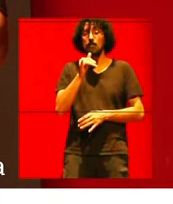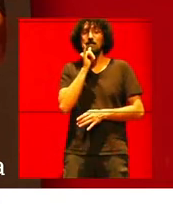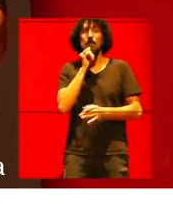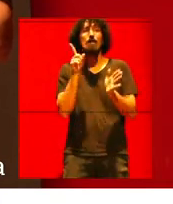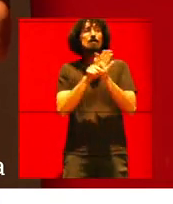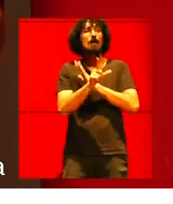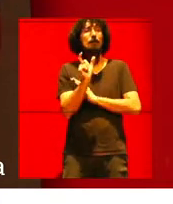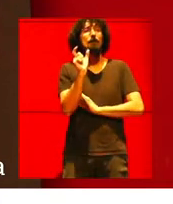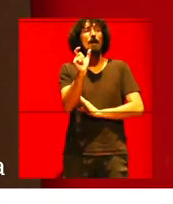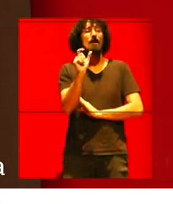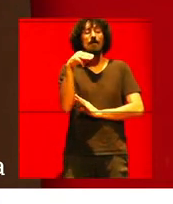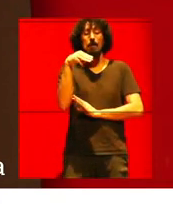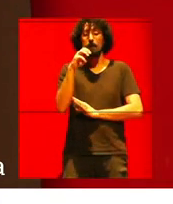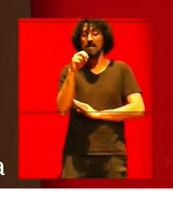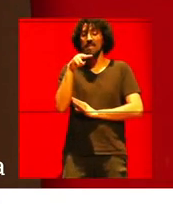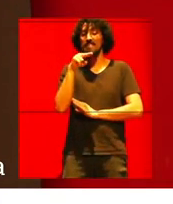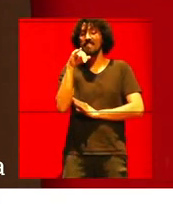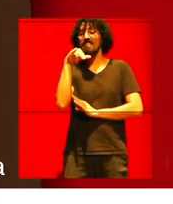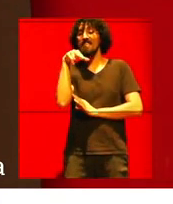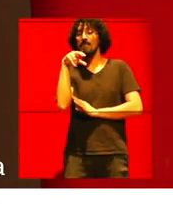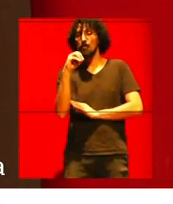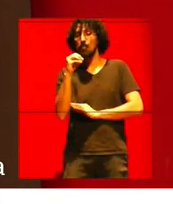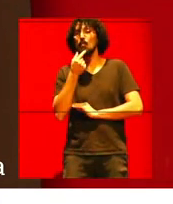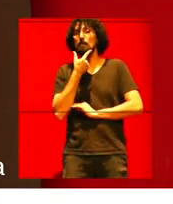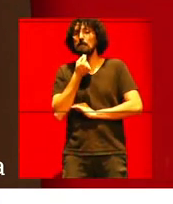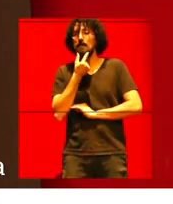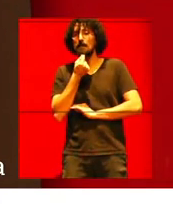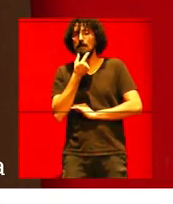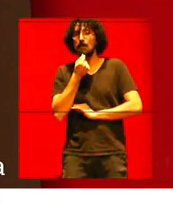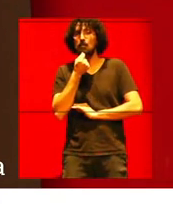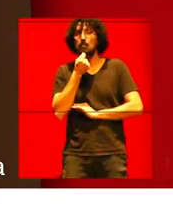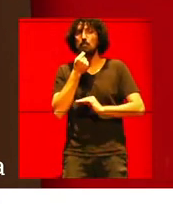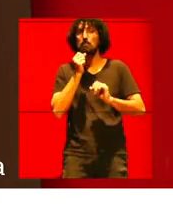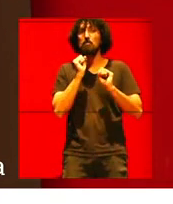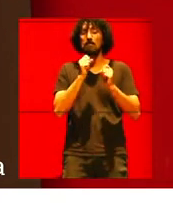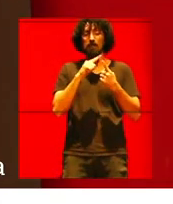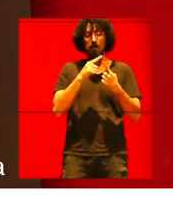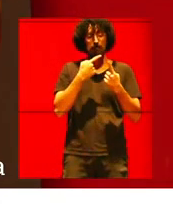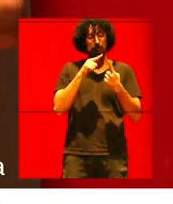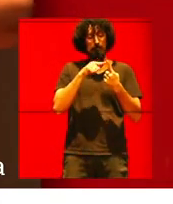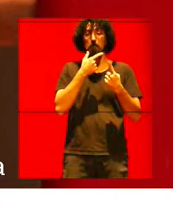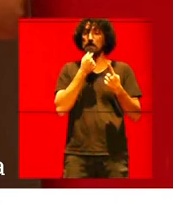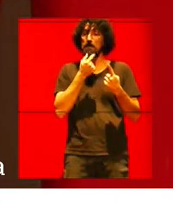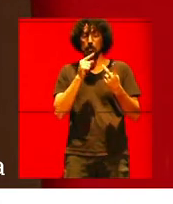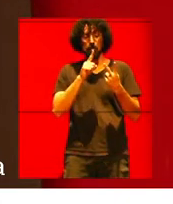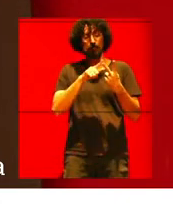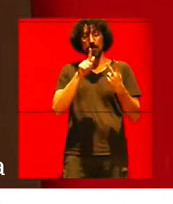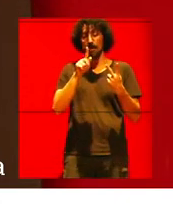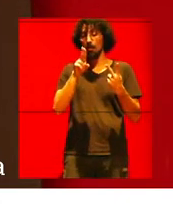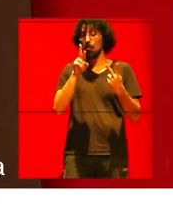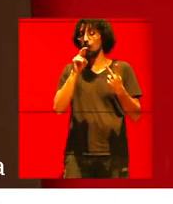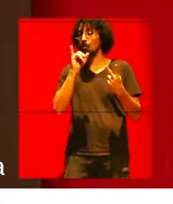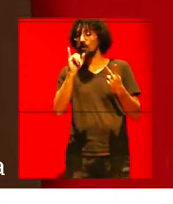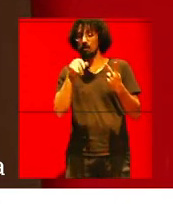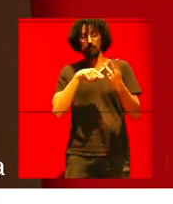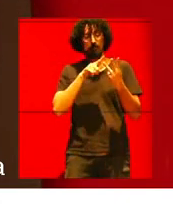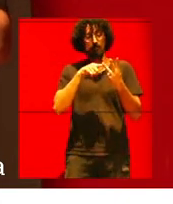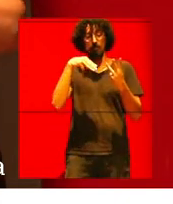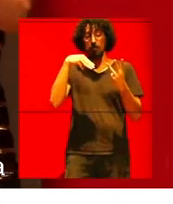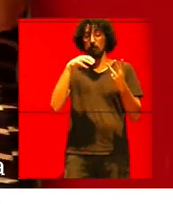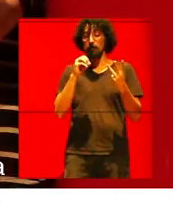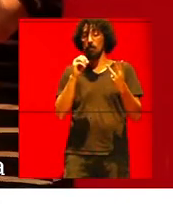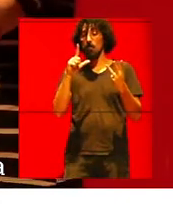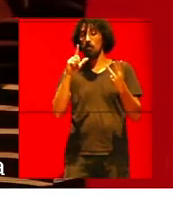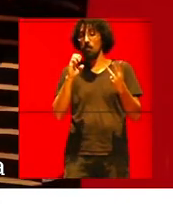a palavra menino, poderia ter o quê para menino? Guri, moleque.